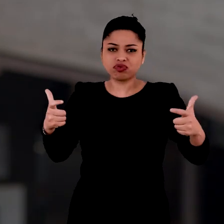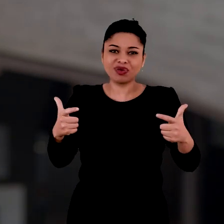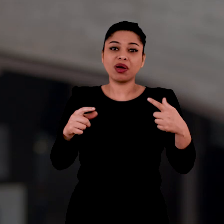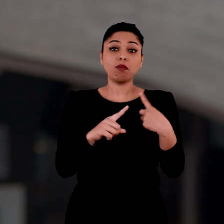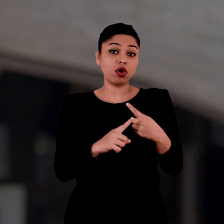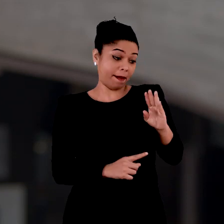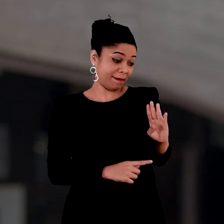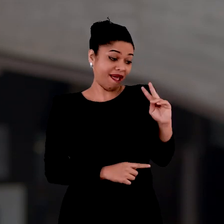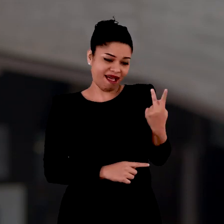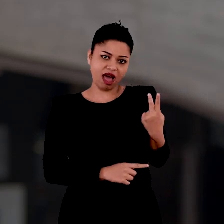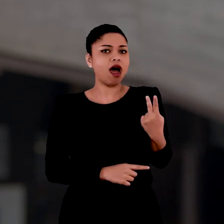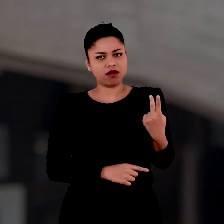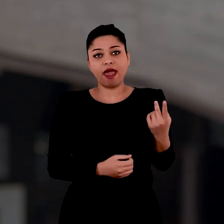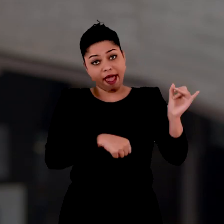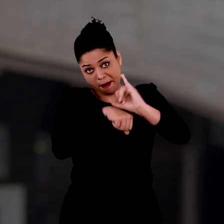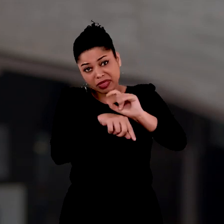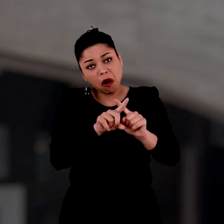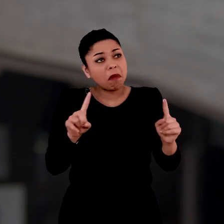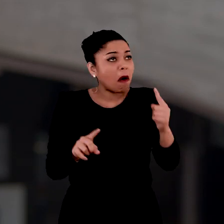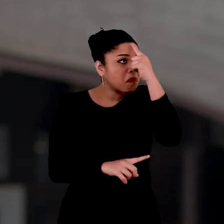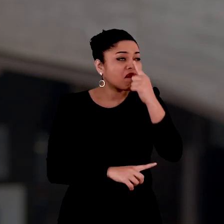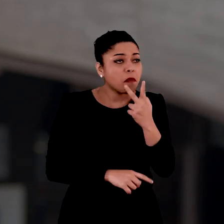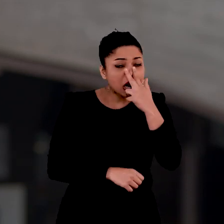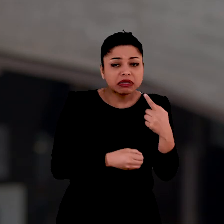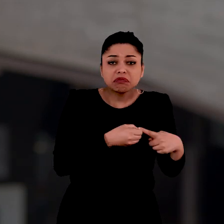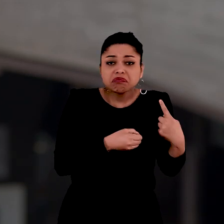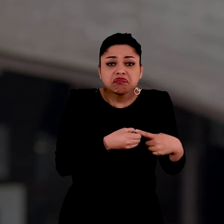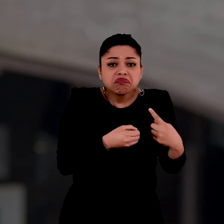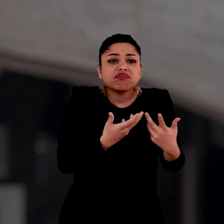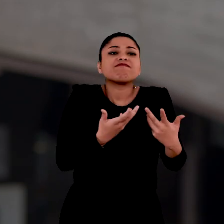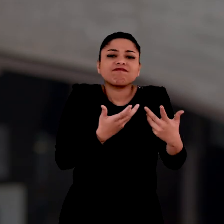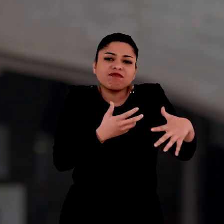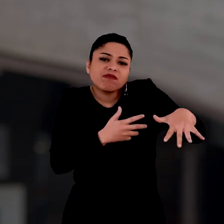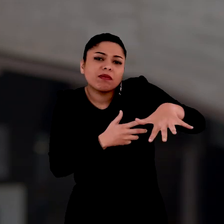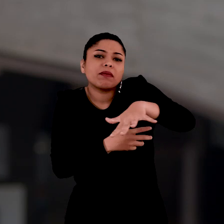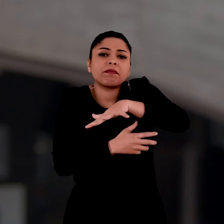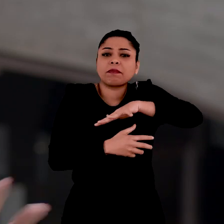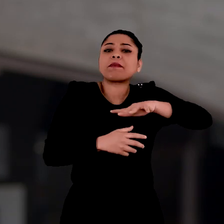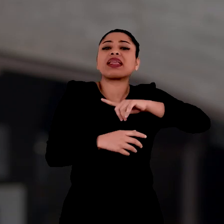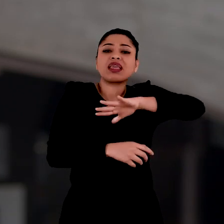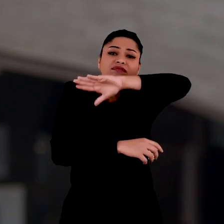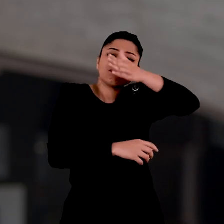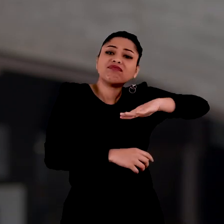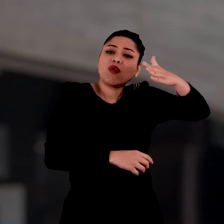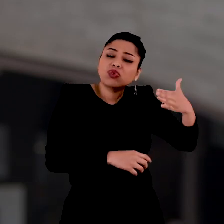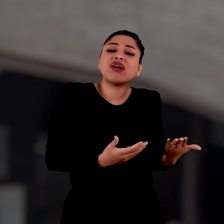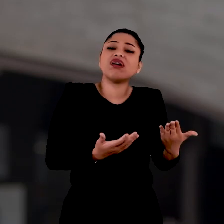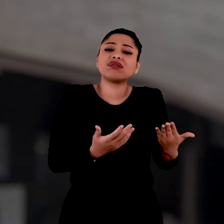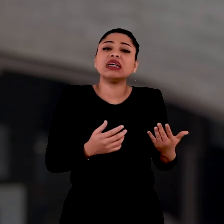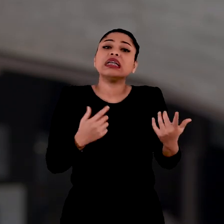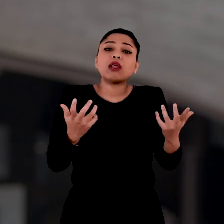que isso, às vezes, deixa o mineiro muito para dentro. Então, assim, é preciso sair, viajar, ver outros